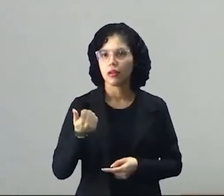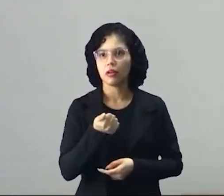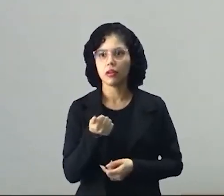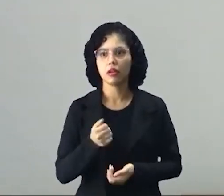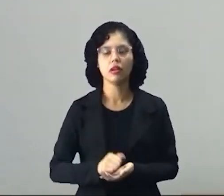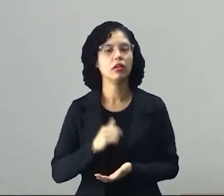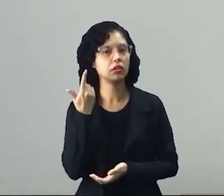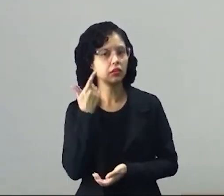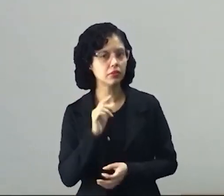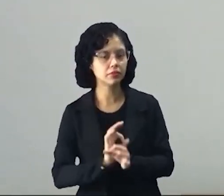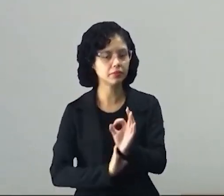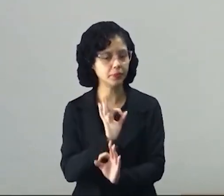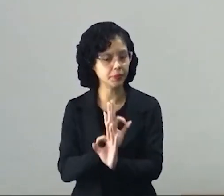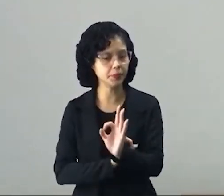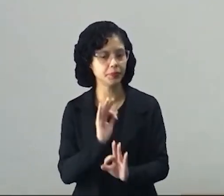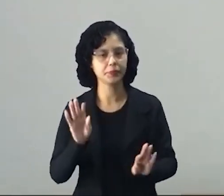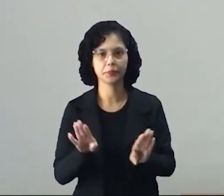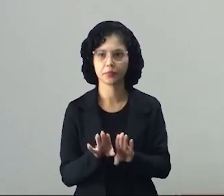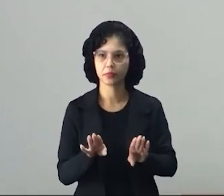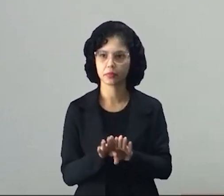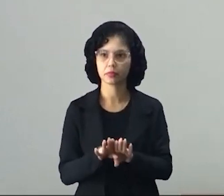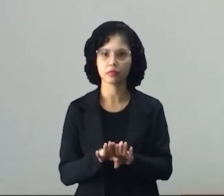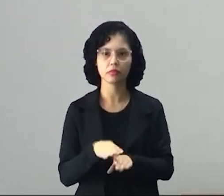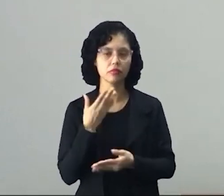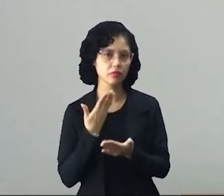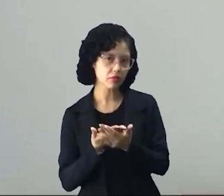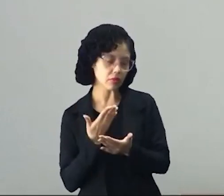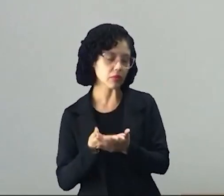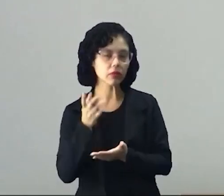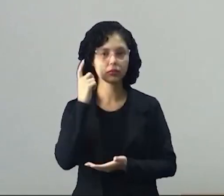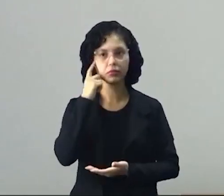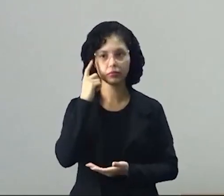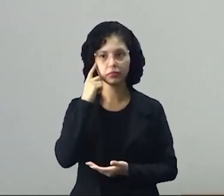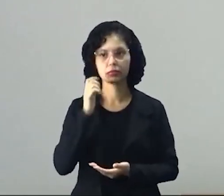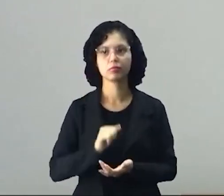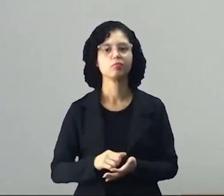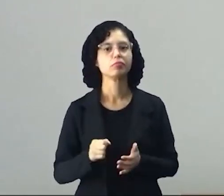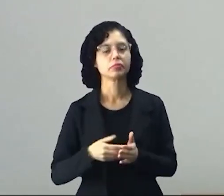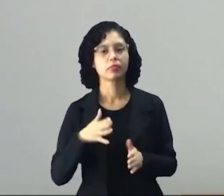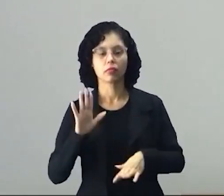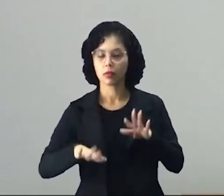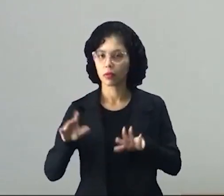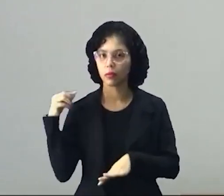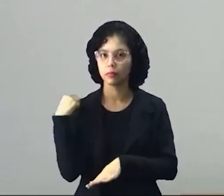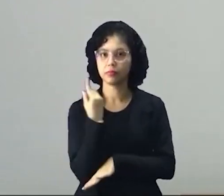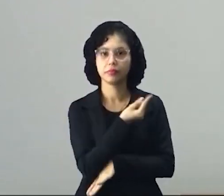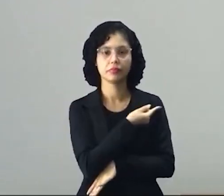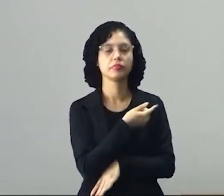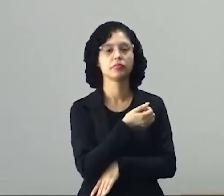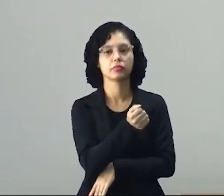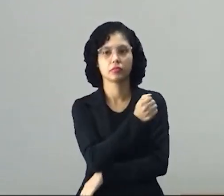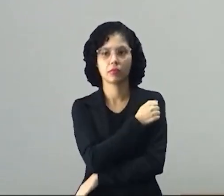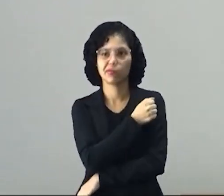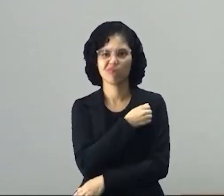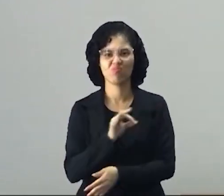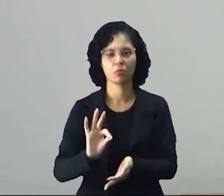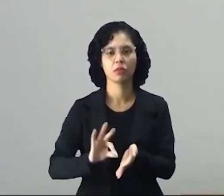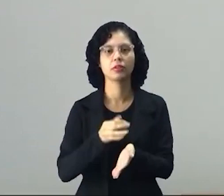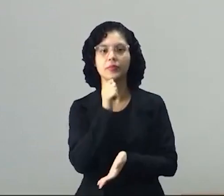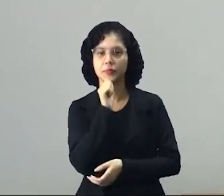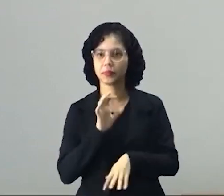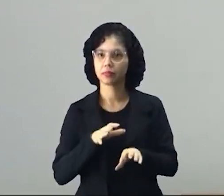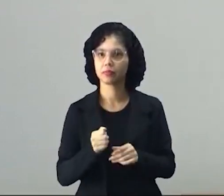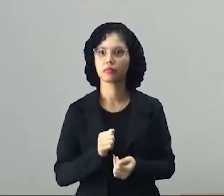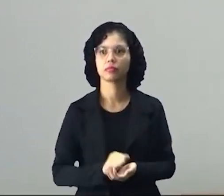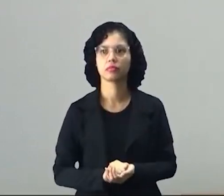para que você consiga organizar melhor os seus estudos, pensando que também muitos dos nossos alunos ainda foram formados, né, no que a